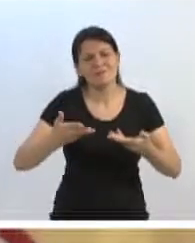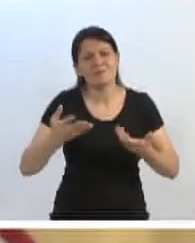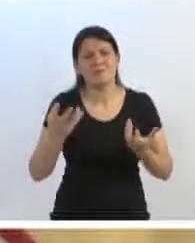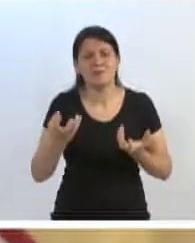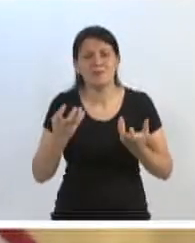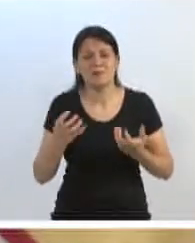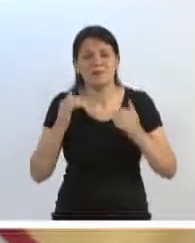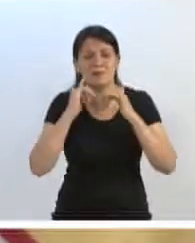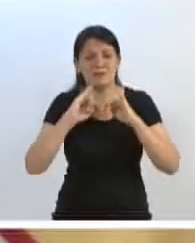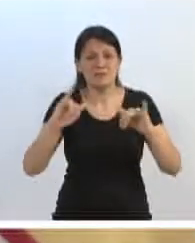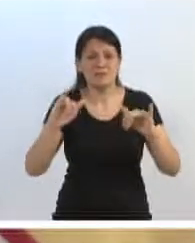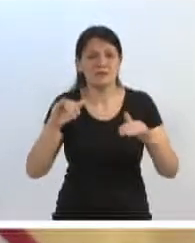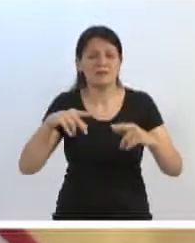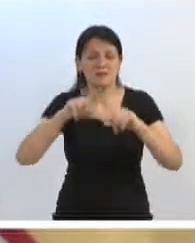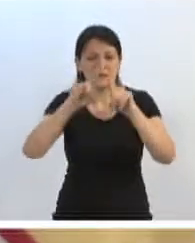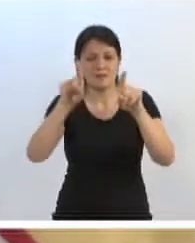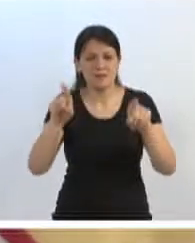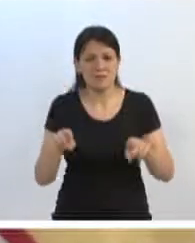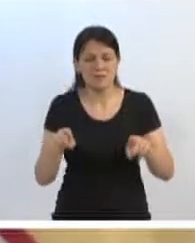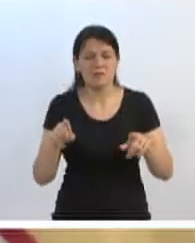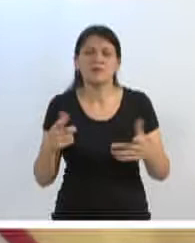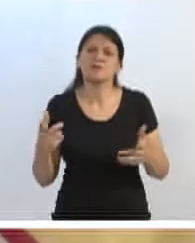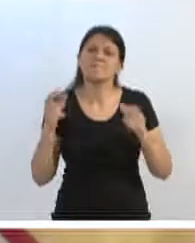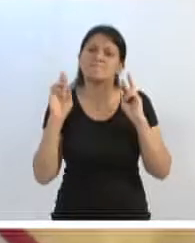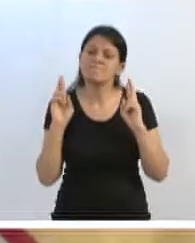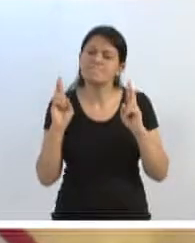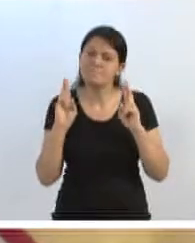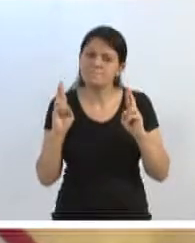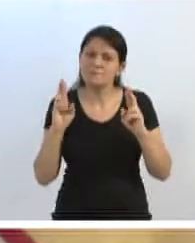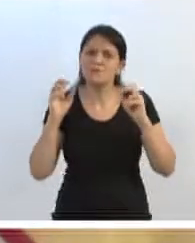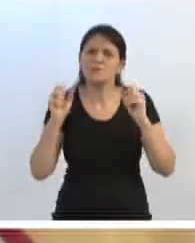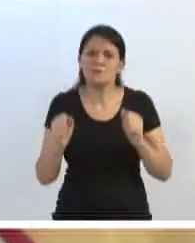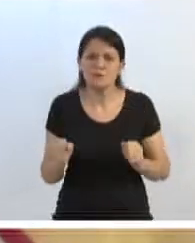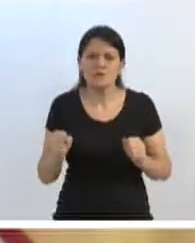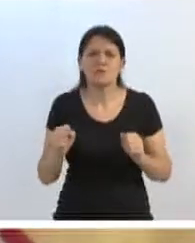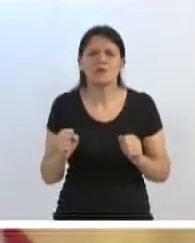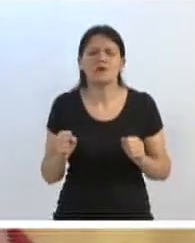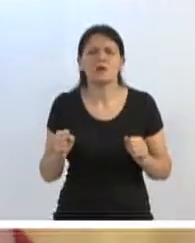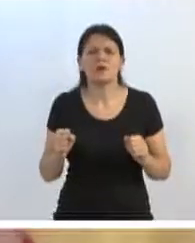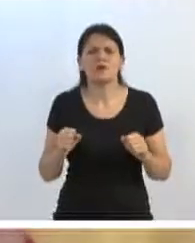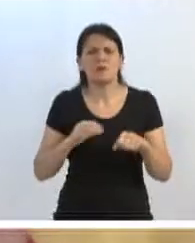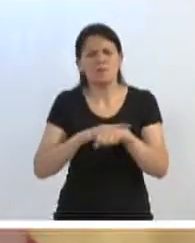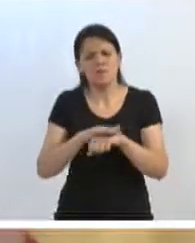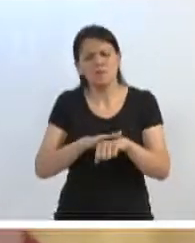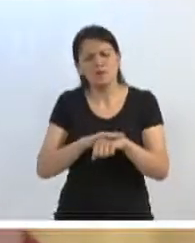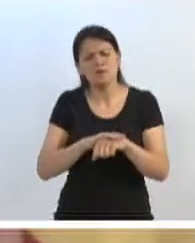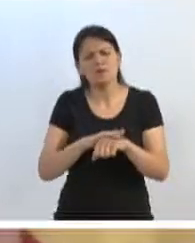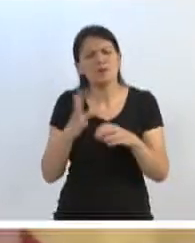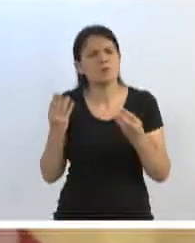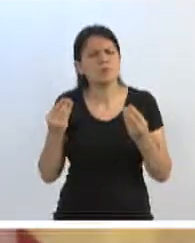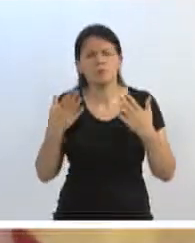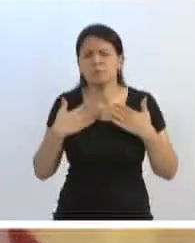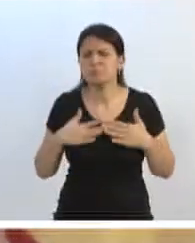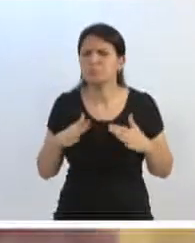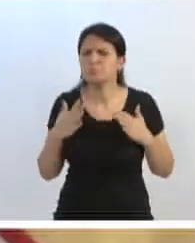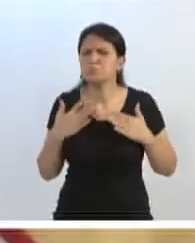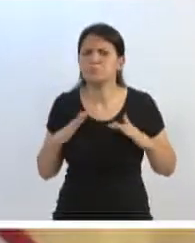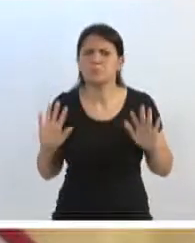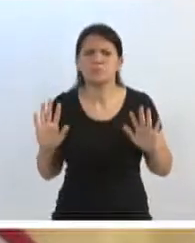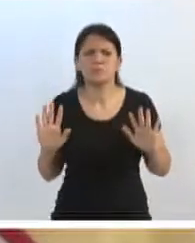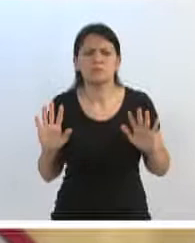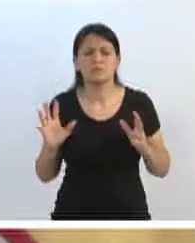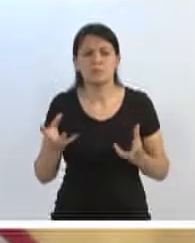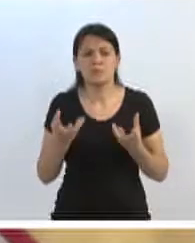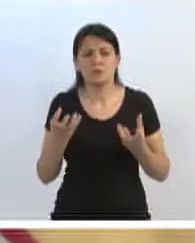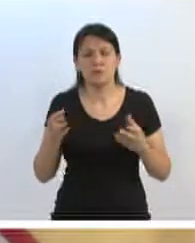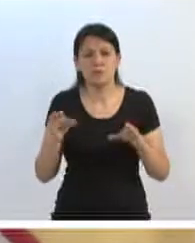dizer os colegas servidores que a gente espera poder isso fazer isso sem dúvida nenhuma com muita tranquilidade na e quero aqui